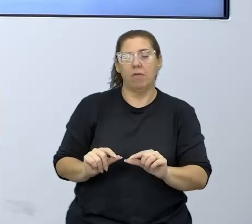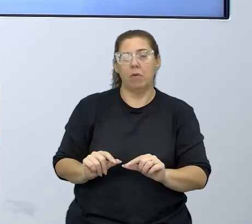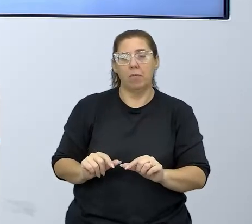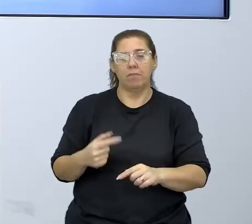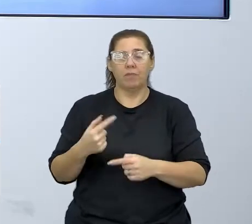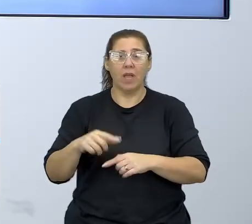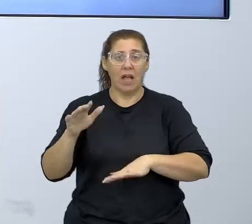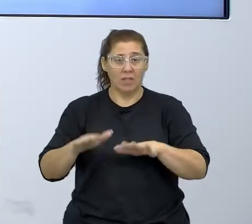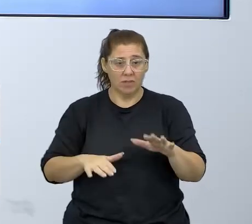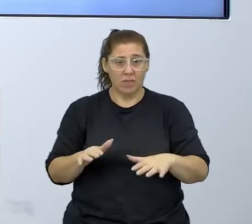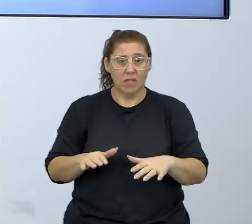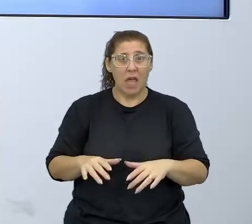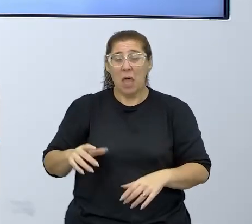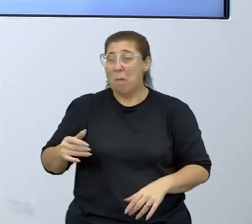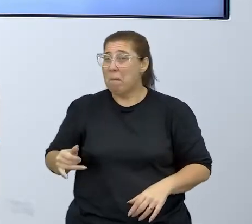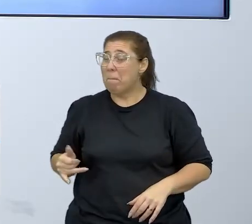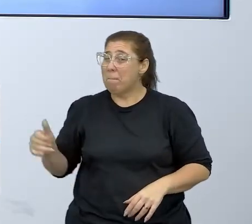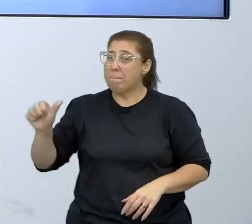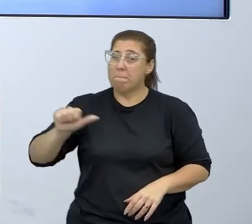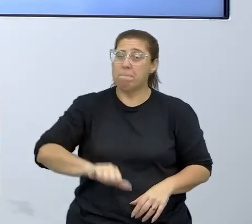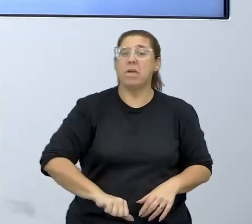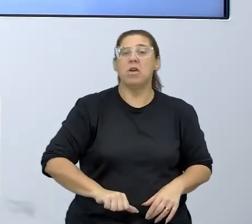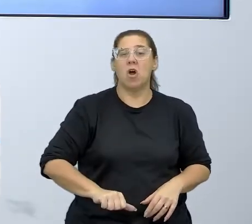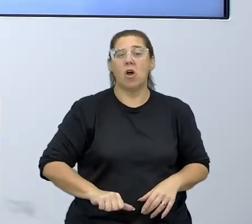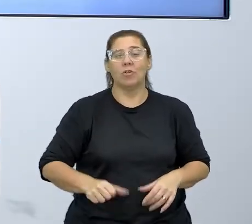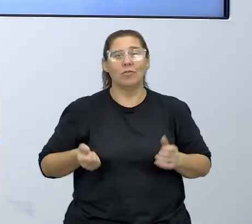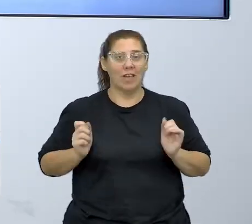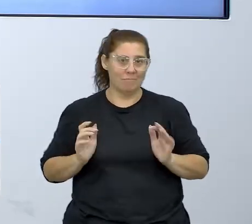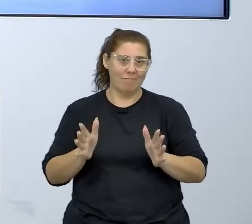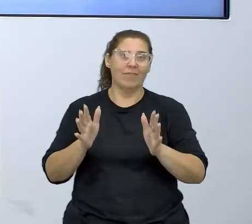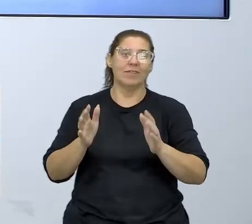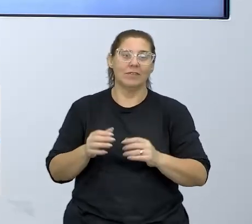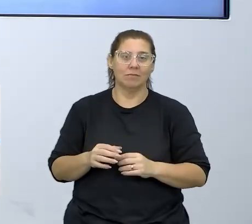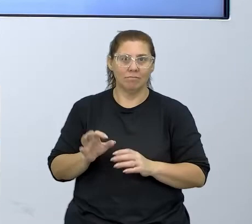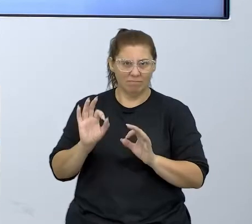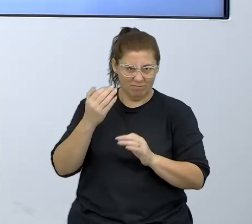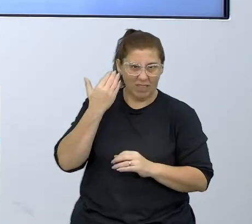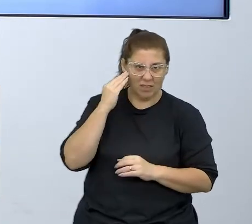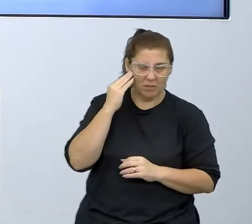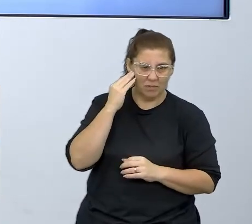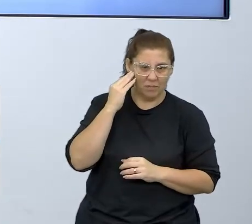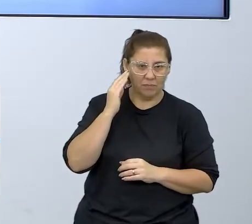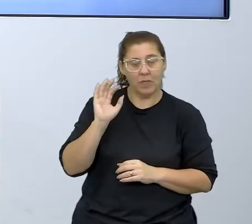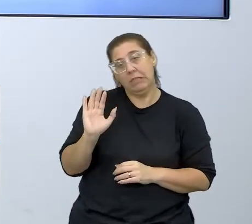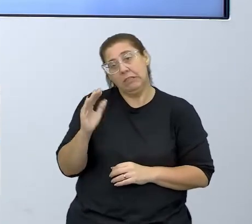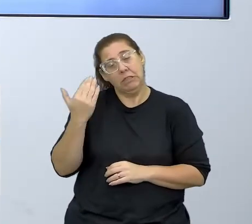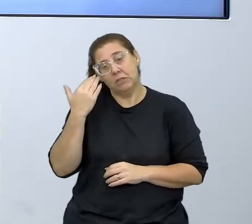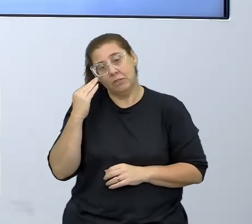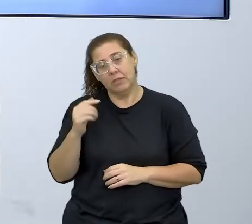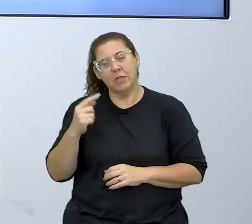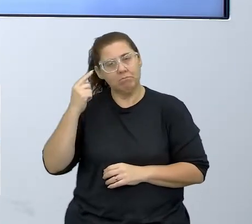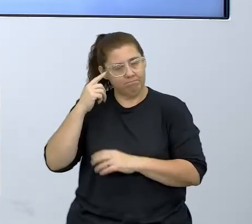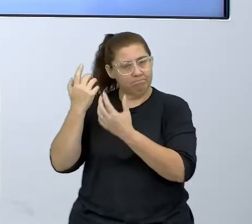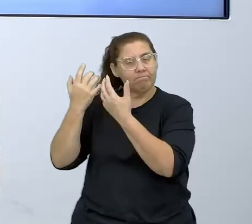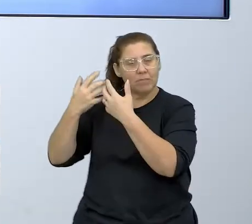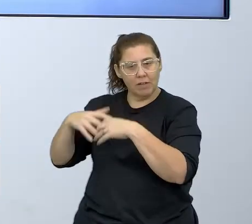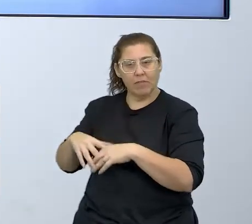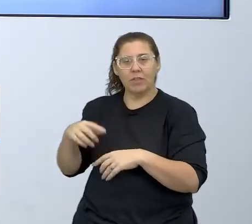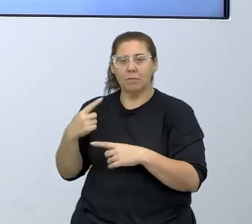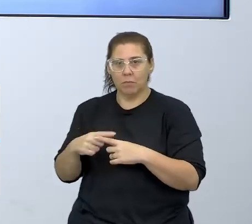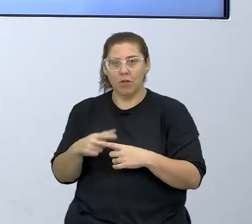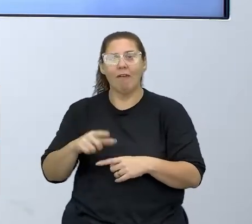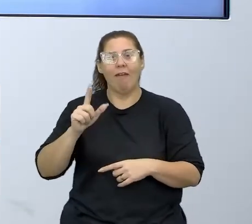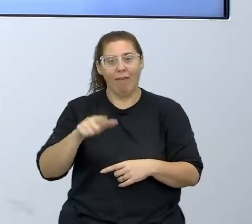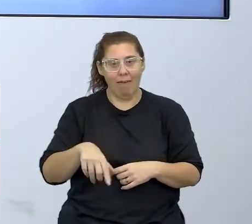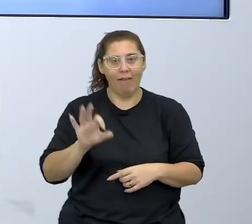efeito colateral é muito pior do que o efeito da ação em si. Faz sentido? Se não faz, reflita sobre, porque eu juro para vocês que